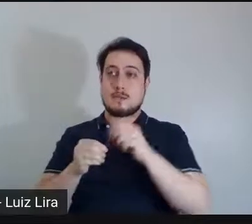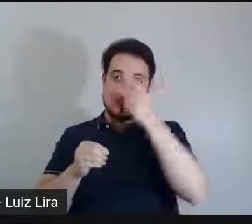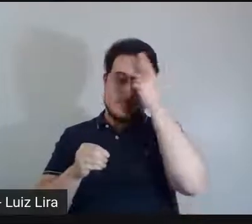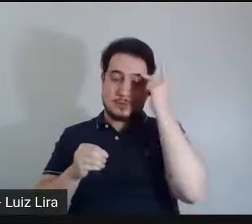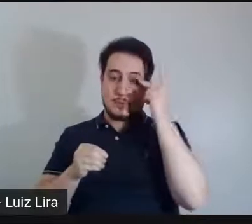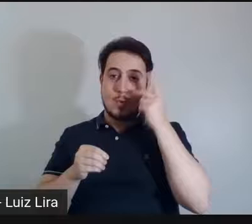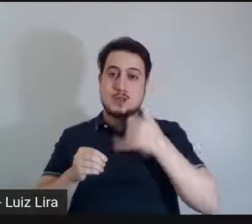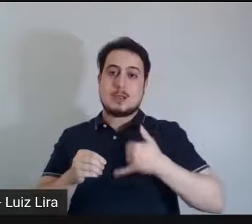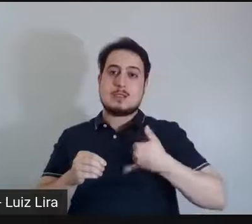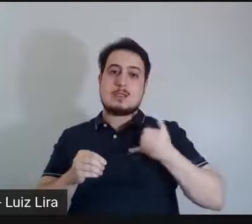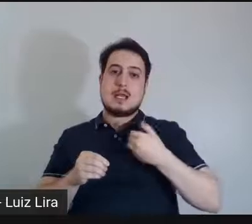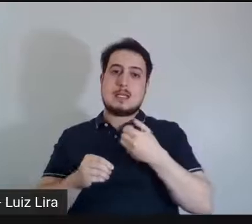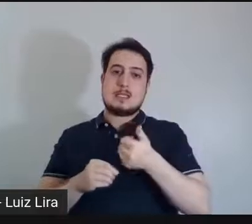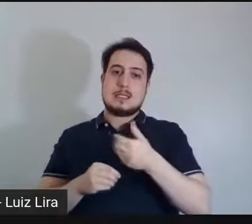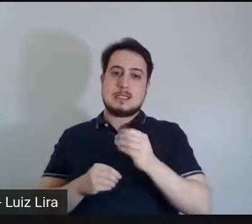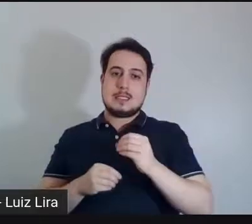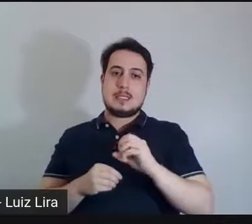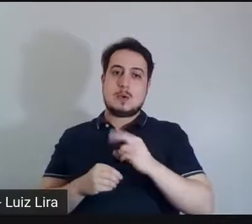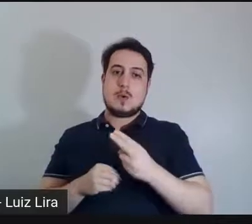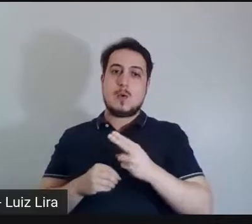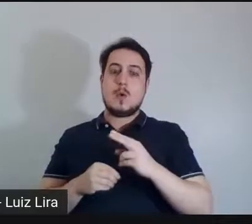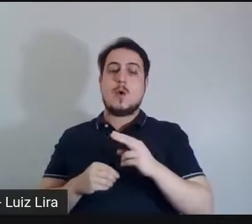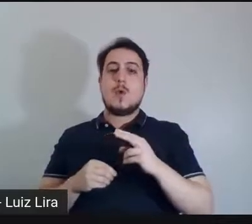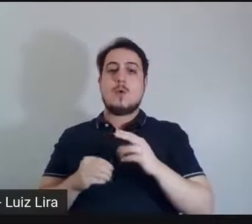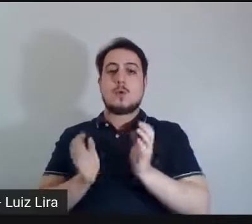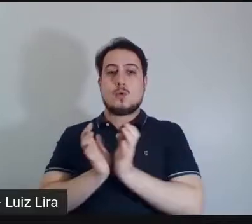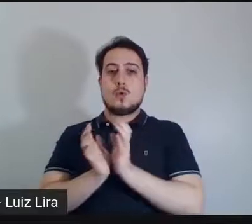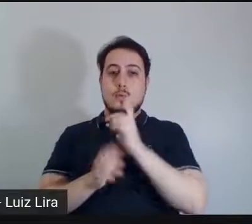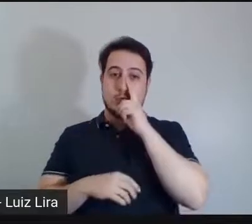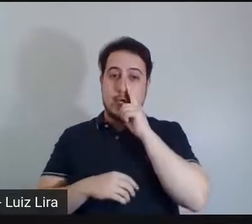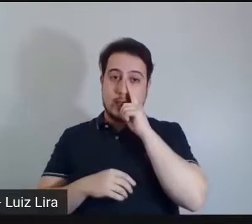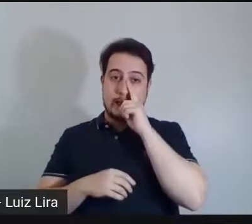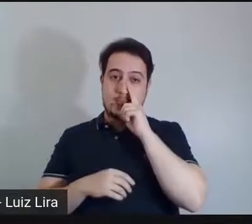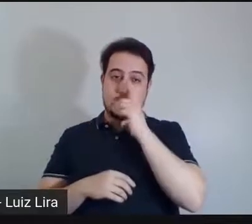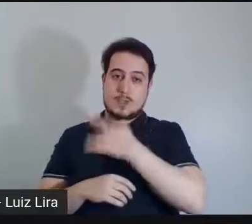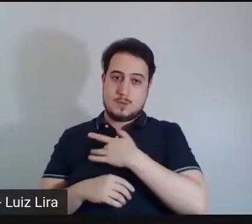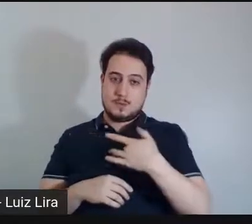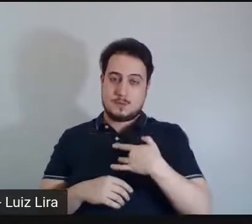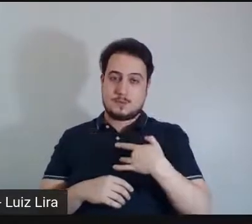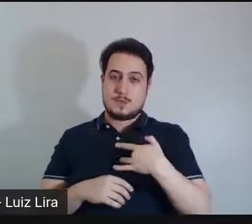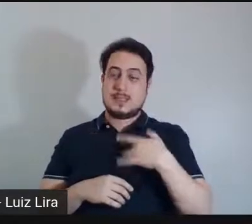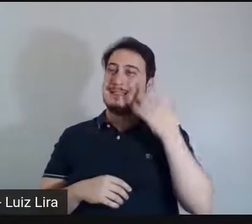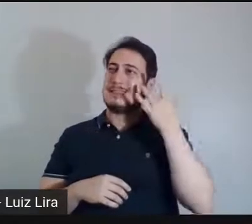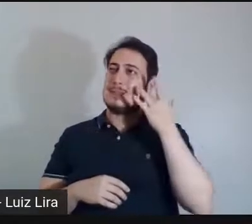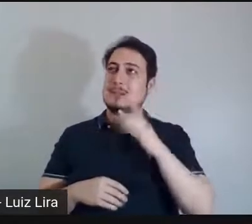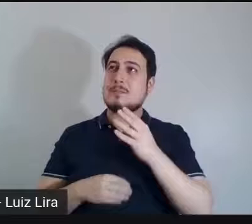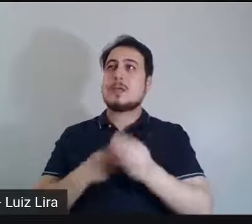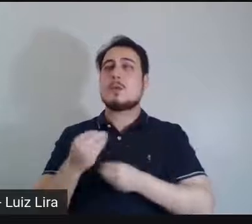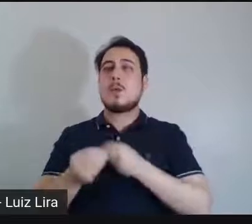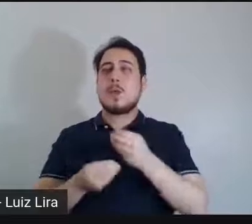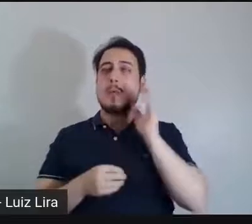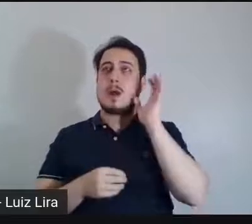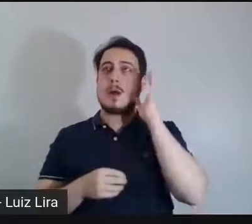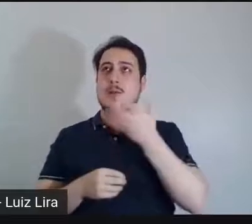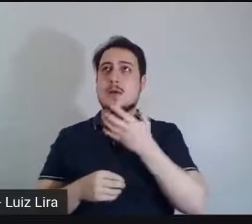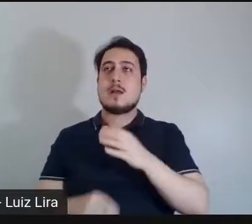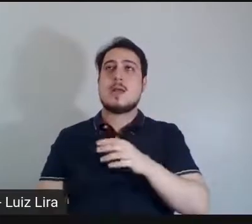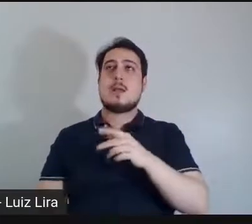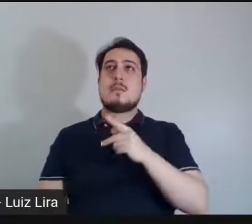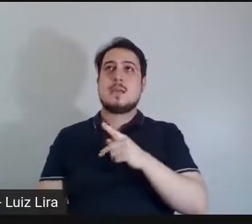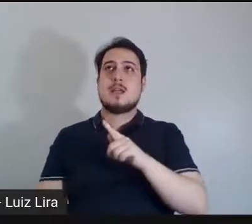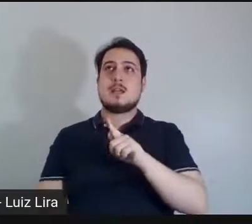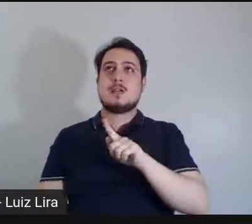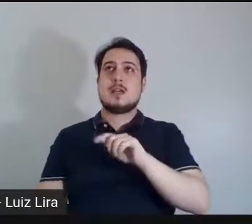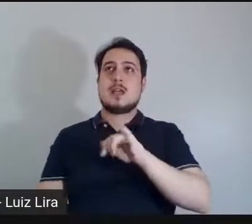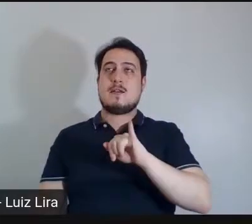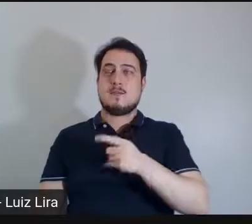tinha séries de especificidade que a gente não sabia como lidar e foi se acomodando, né? E a PGFN, a Gil nos